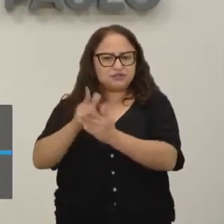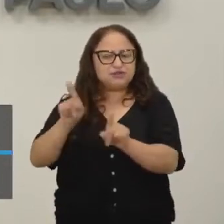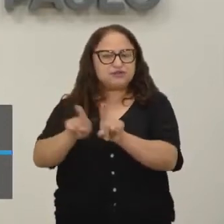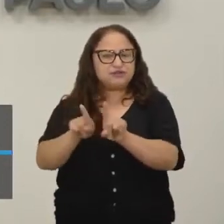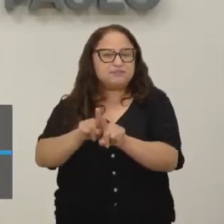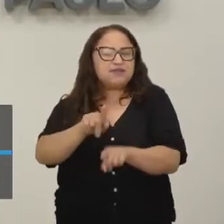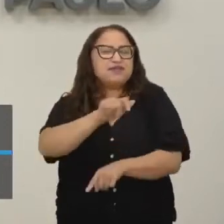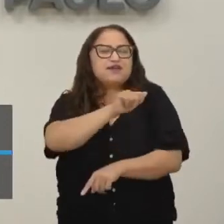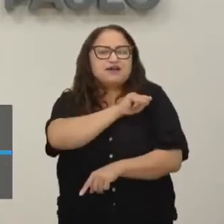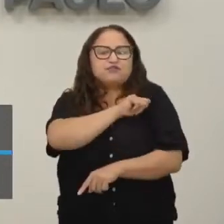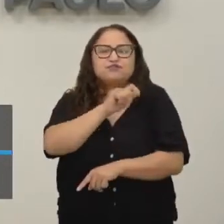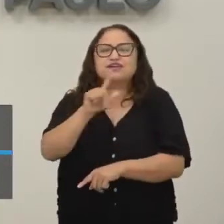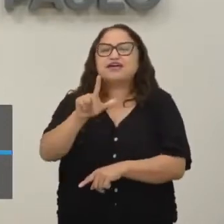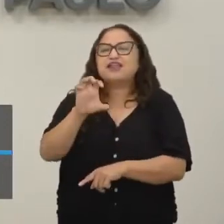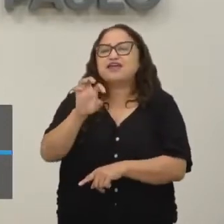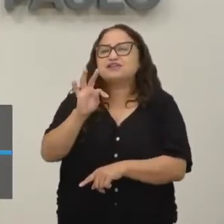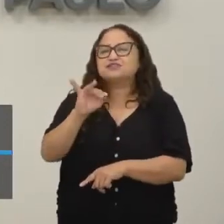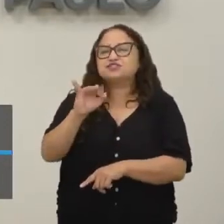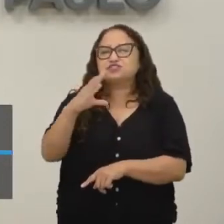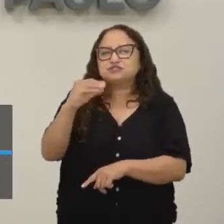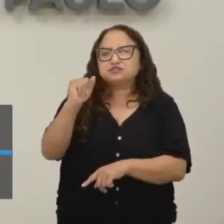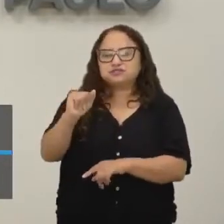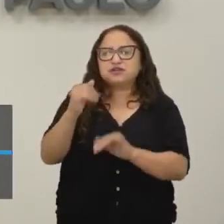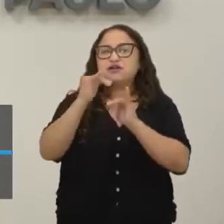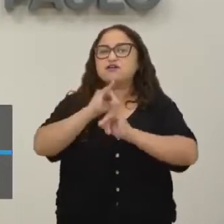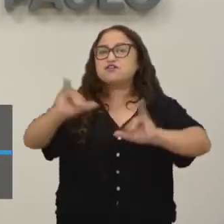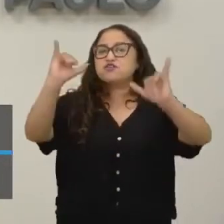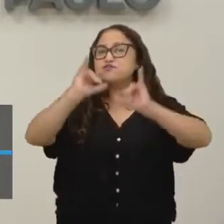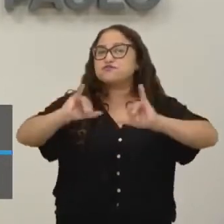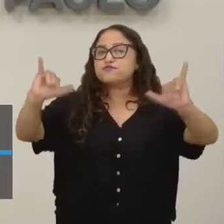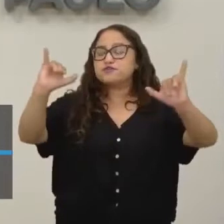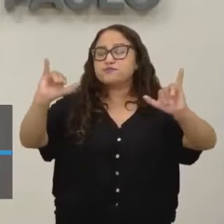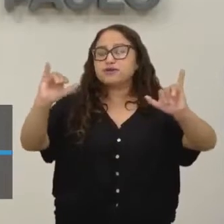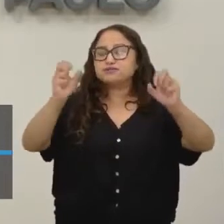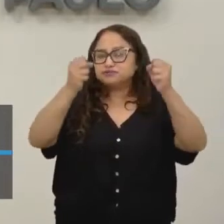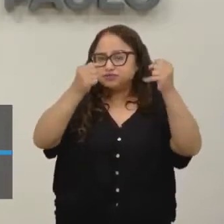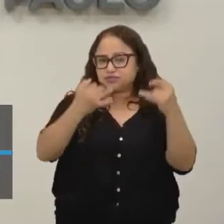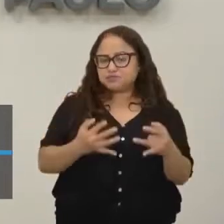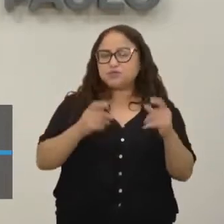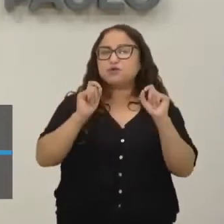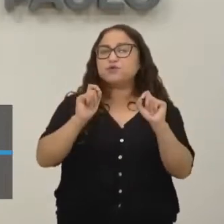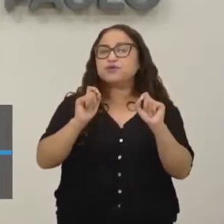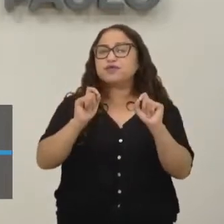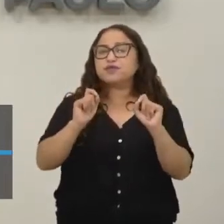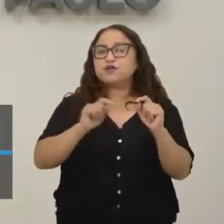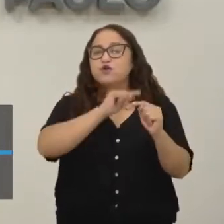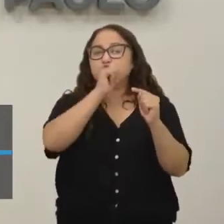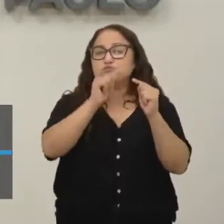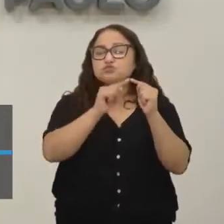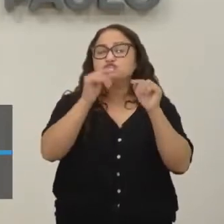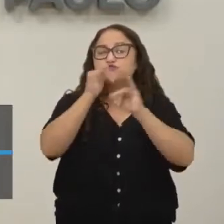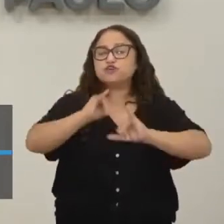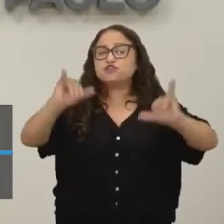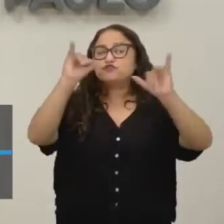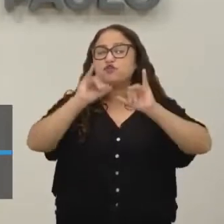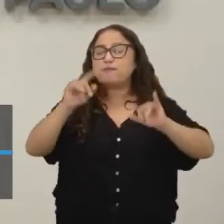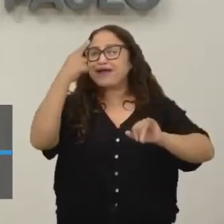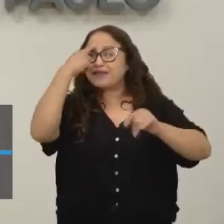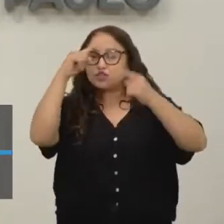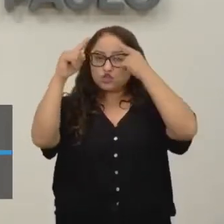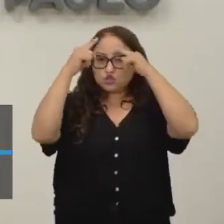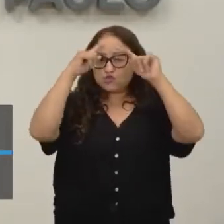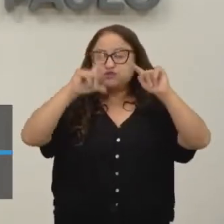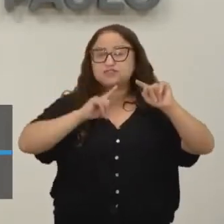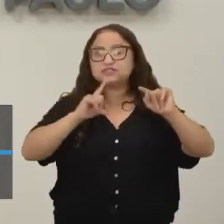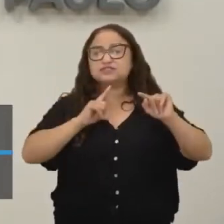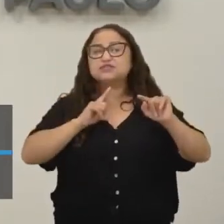da Promárcia, Mara, falou o seguinte, informar, né, a intenção desse texto é informar e sanar dúvidas frequentes referente ao